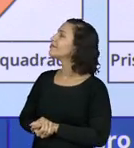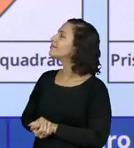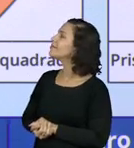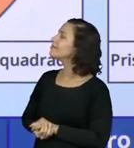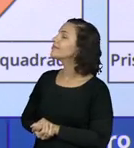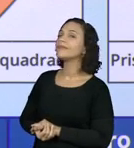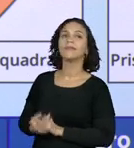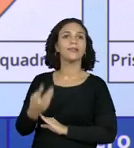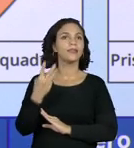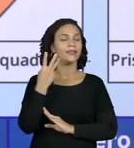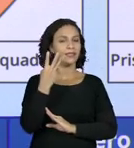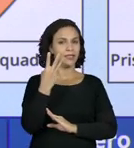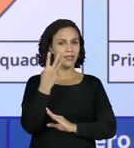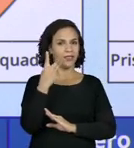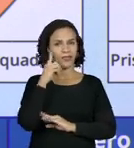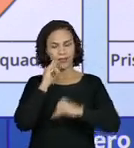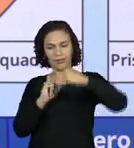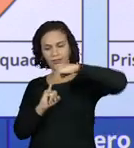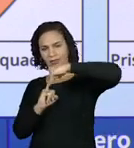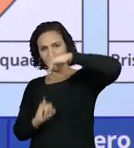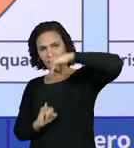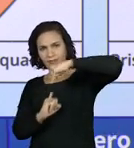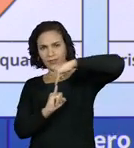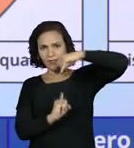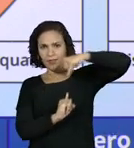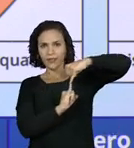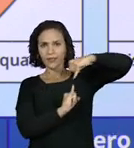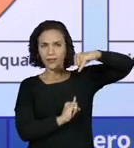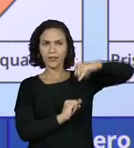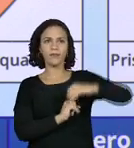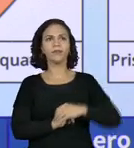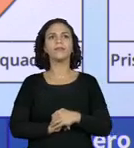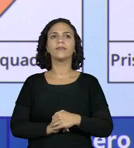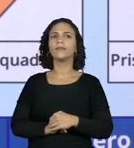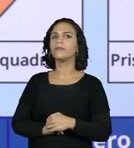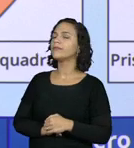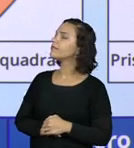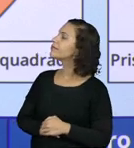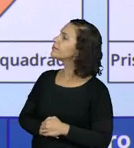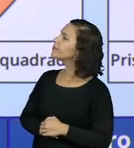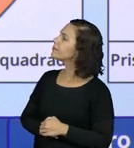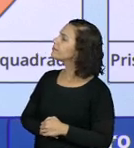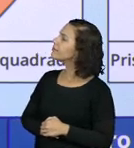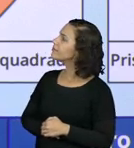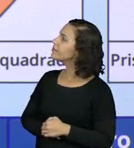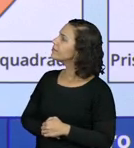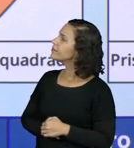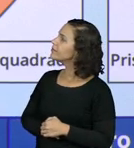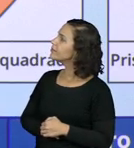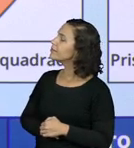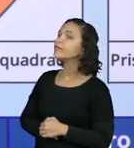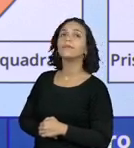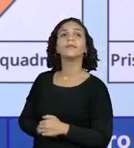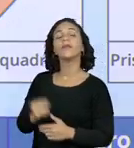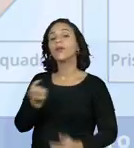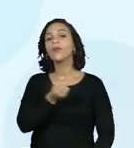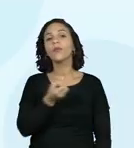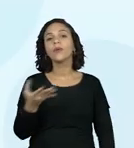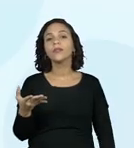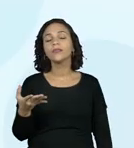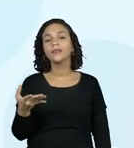3 encontros aqui das arestas, que são as retas, e mais 3 aqui, ó. Quantas são?